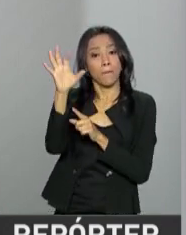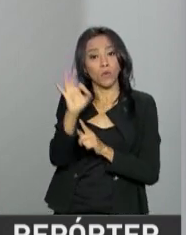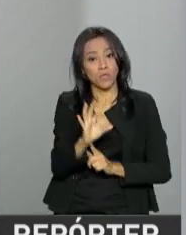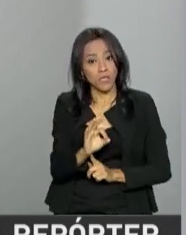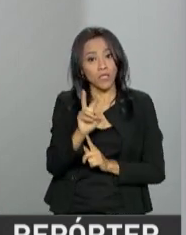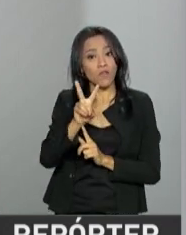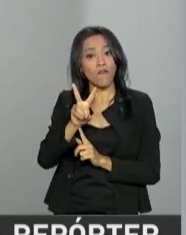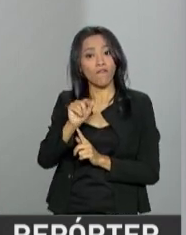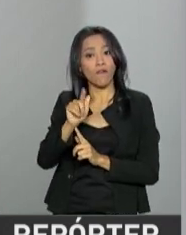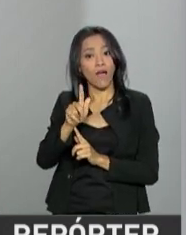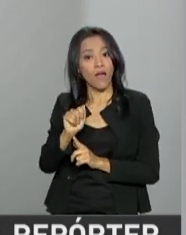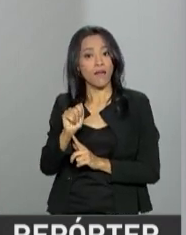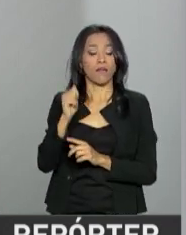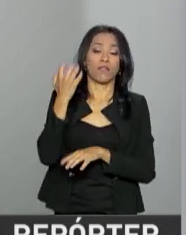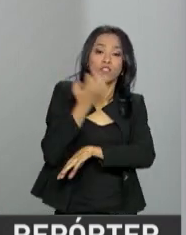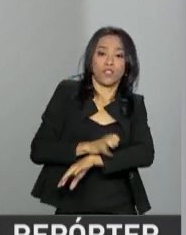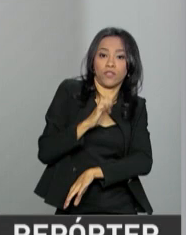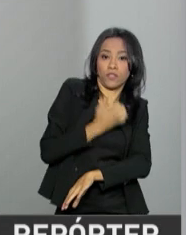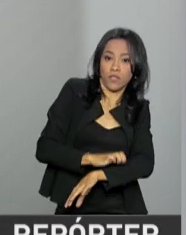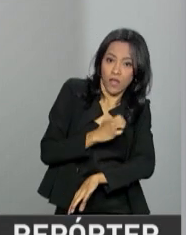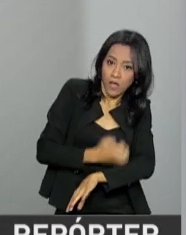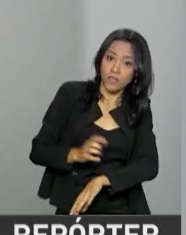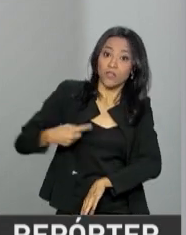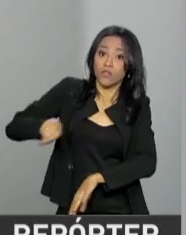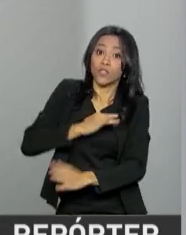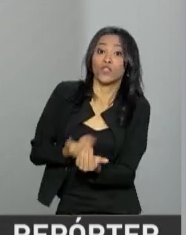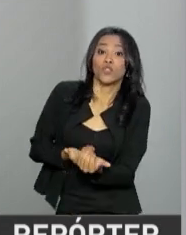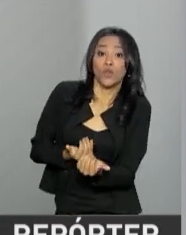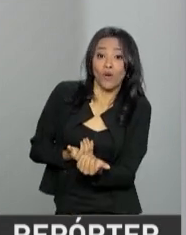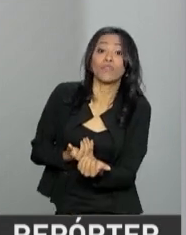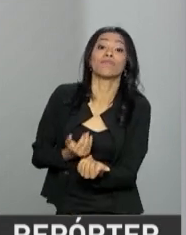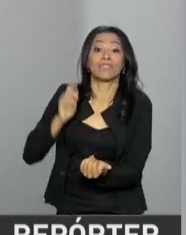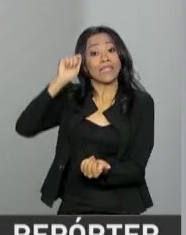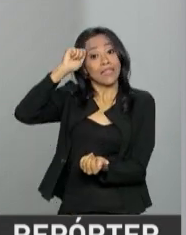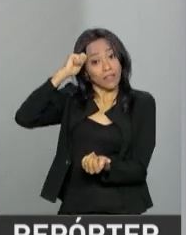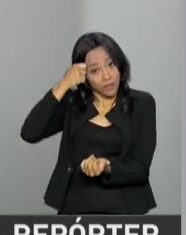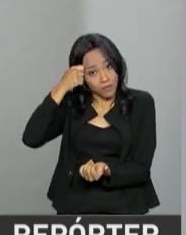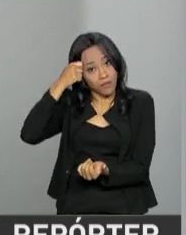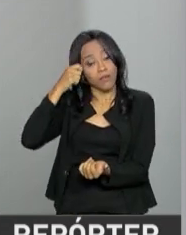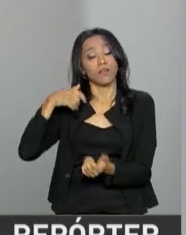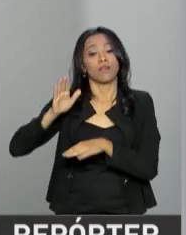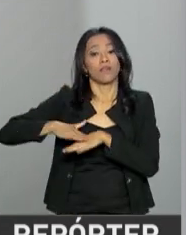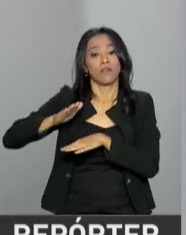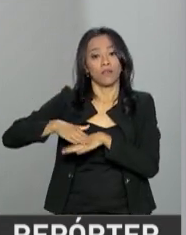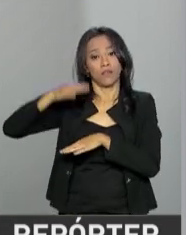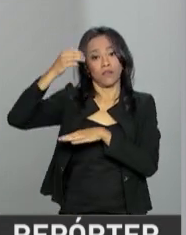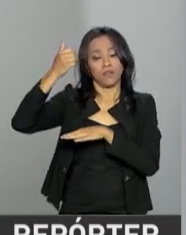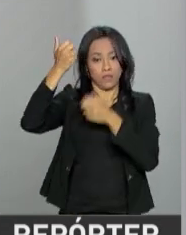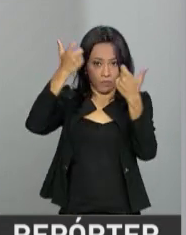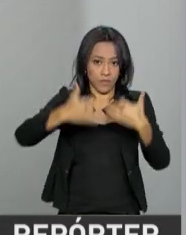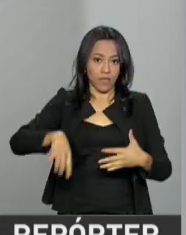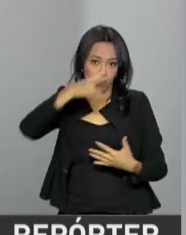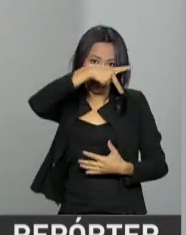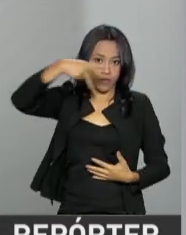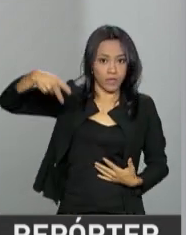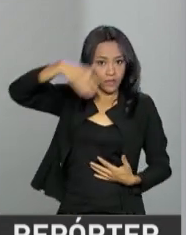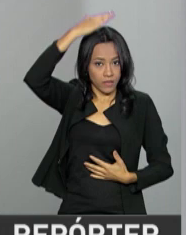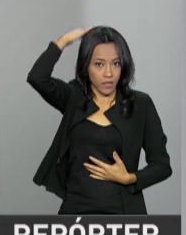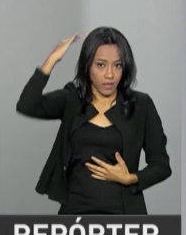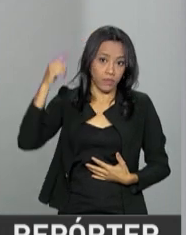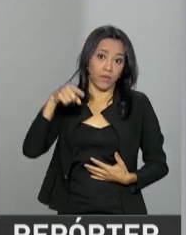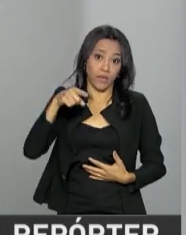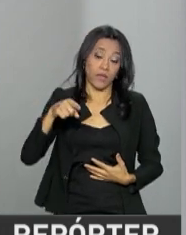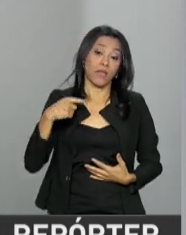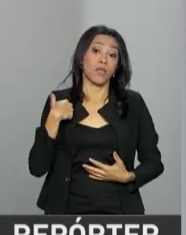estágio e de jovem aprendiz para negros segundo michel temer negar o acesso à